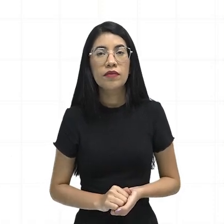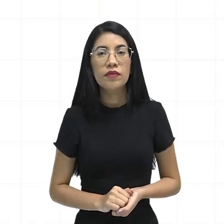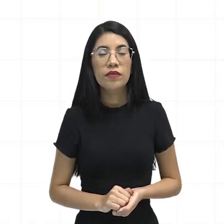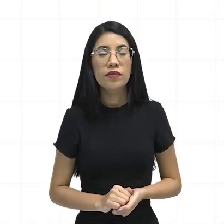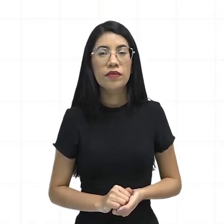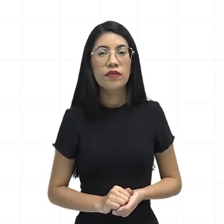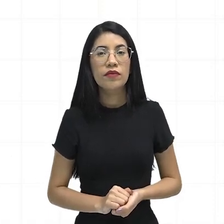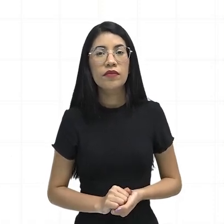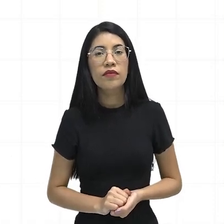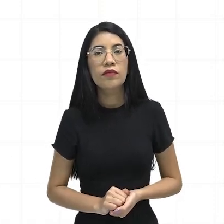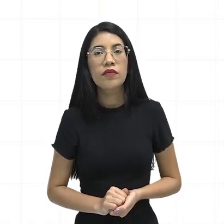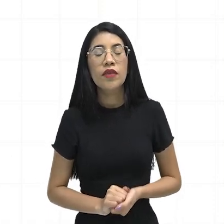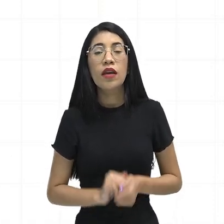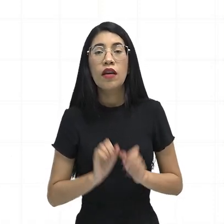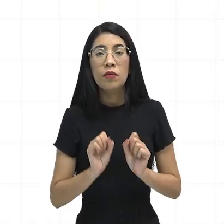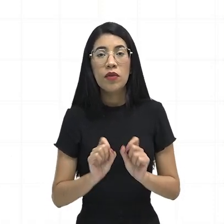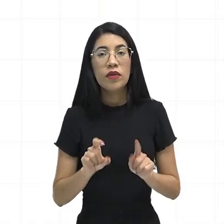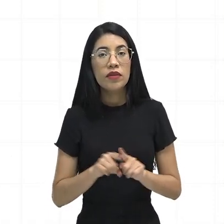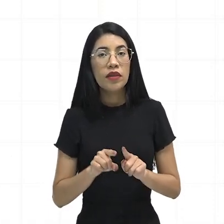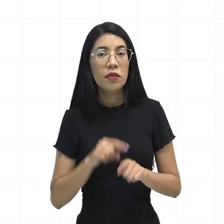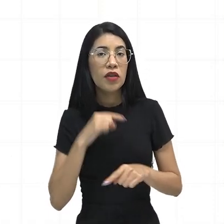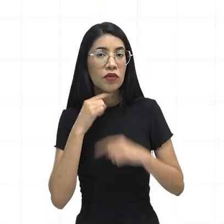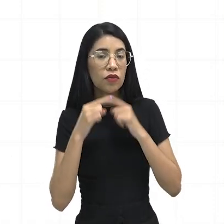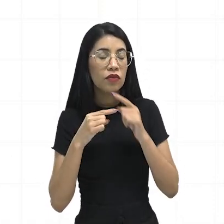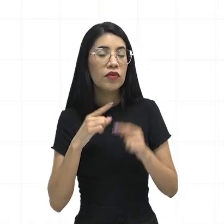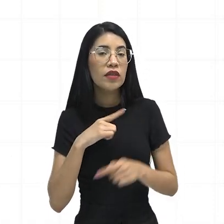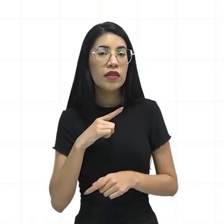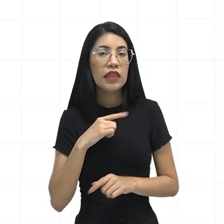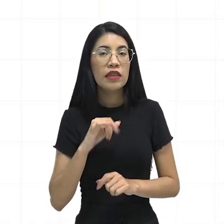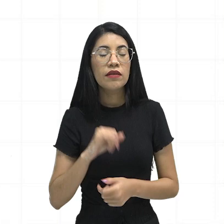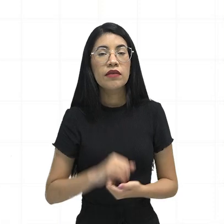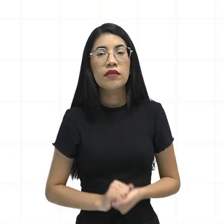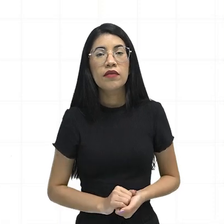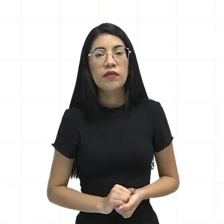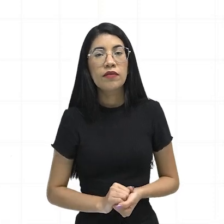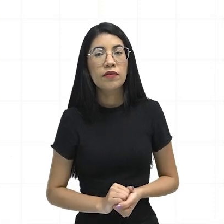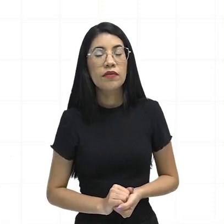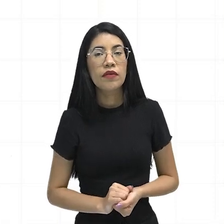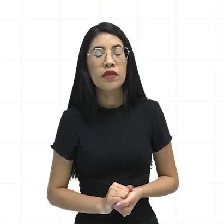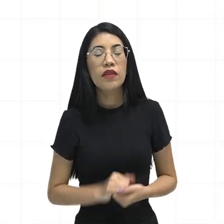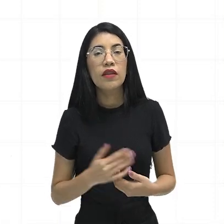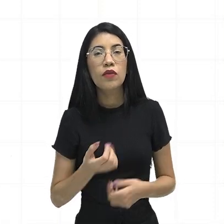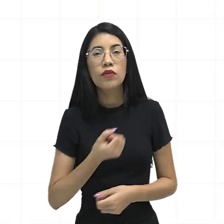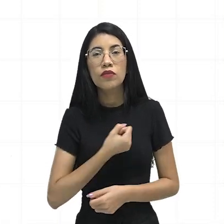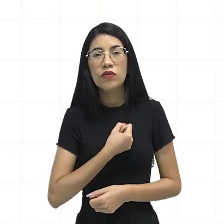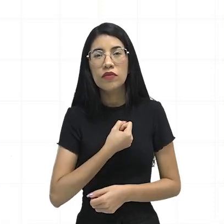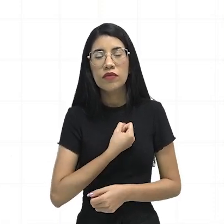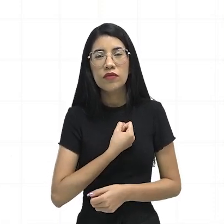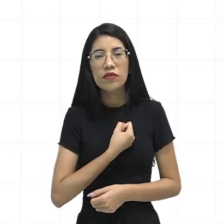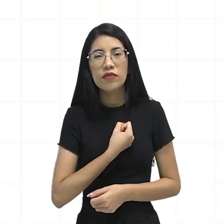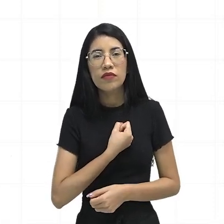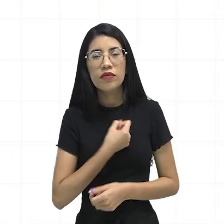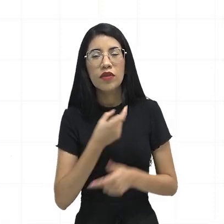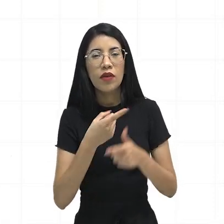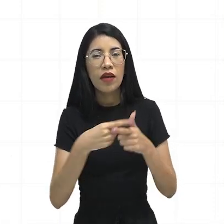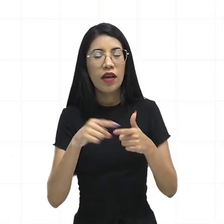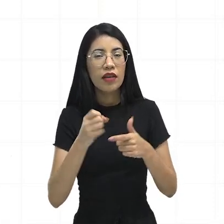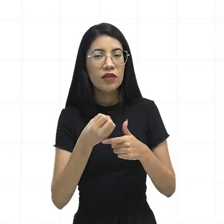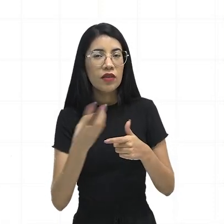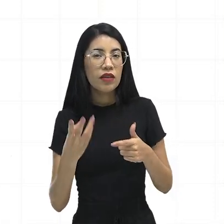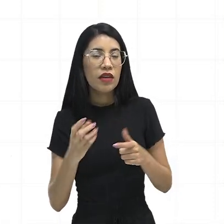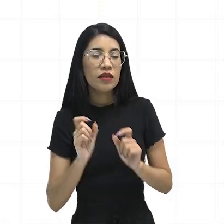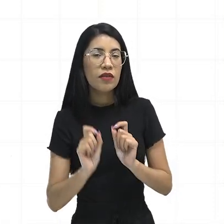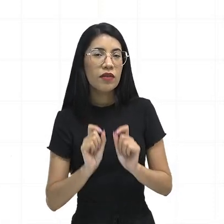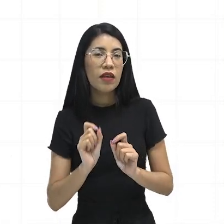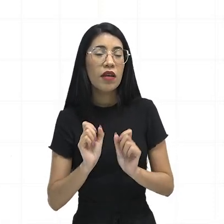de repente, inclusive, pode surgir uma dúvida aqui para ti. Professor, números racionais. O senhor falou que é número